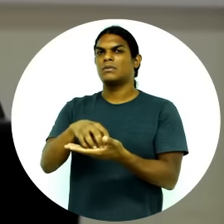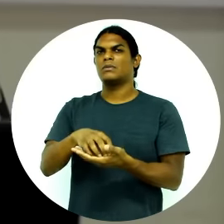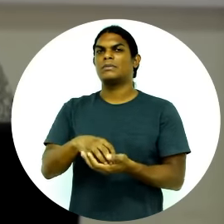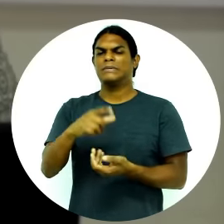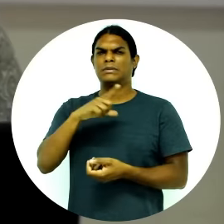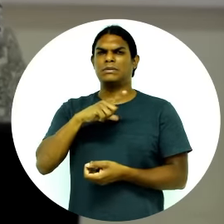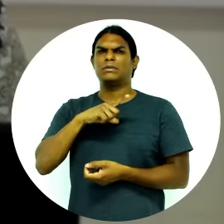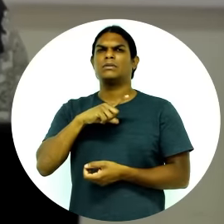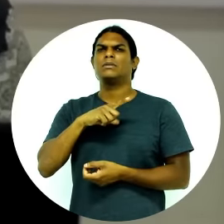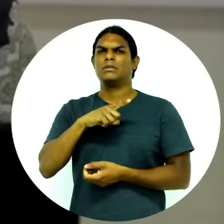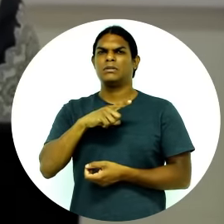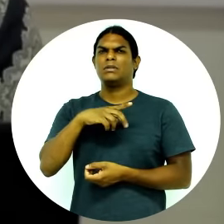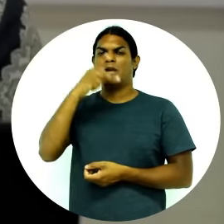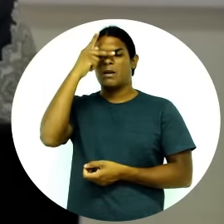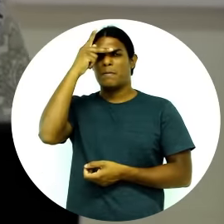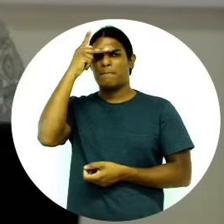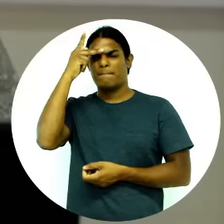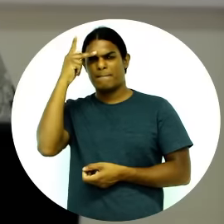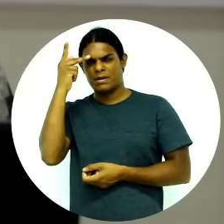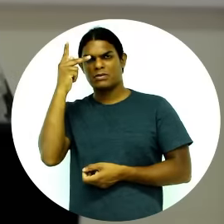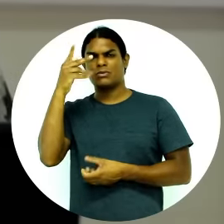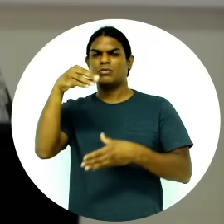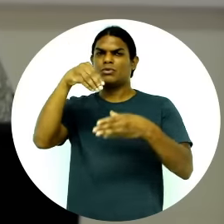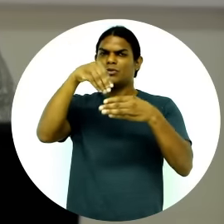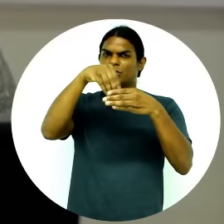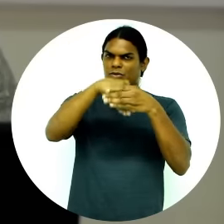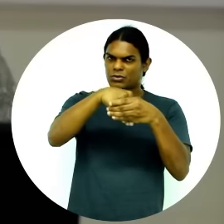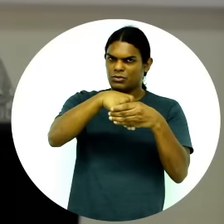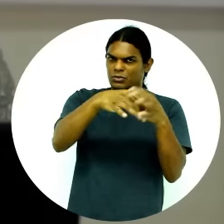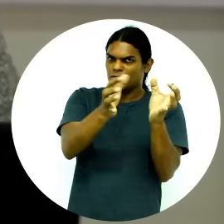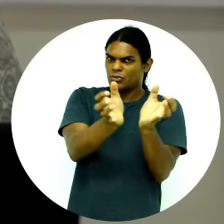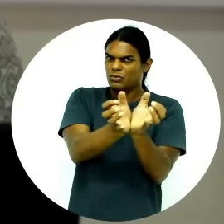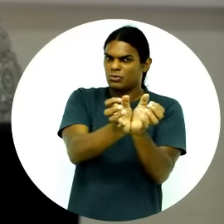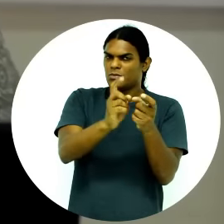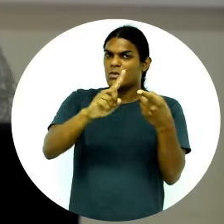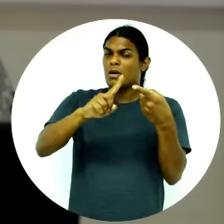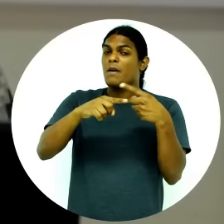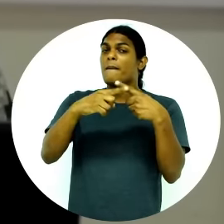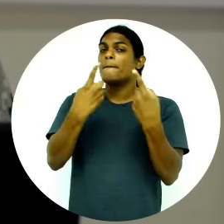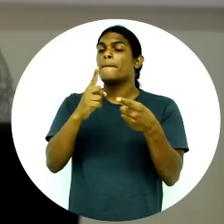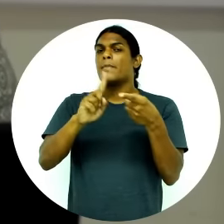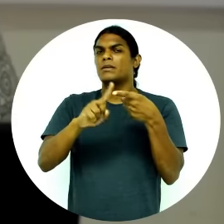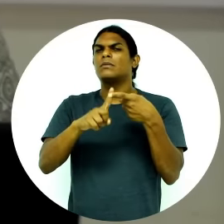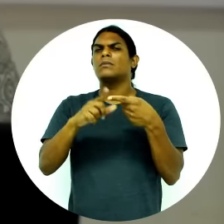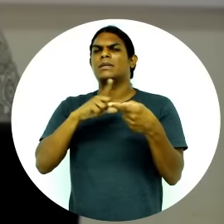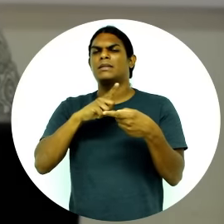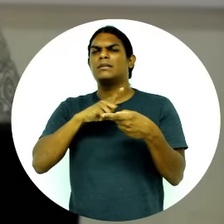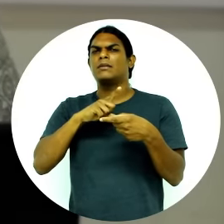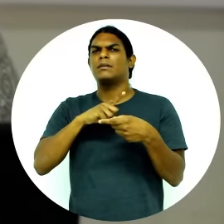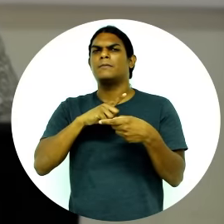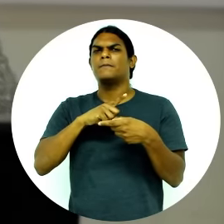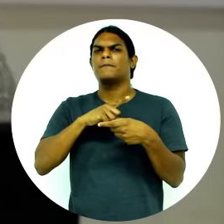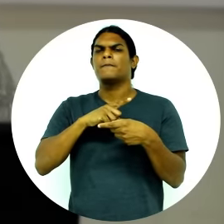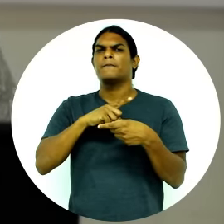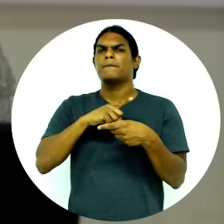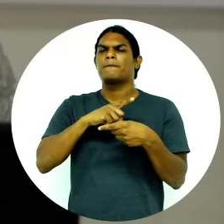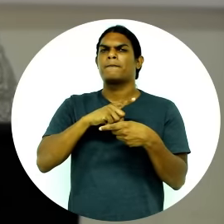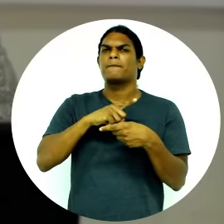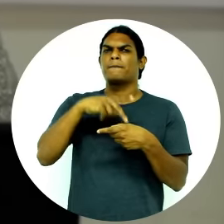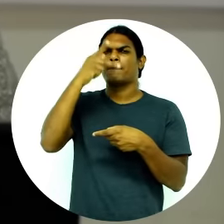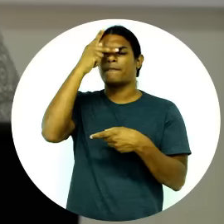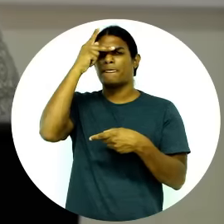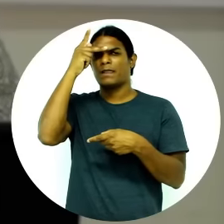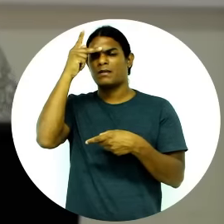novos objetivos. Então, a própria equipe de trabalho avalia o desempenho como um todo de cada um dos seus membros.